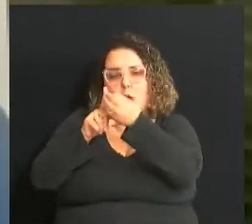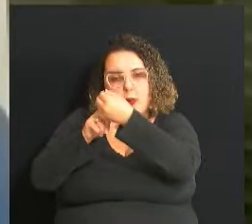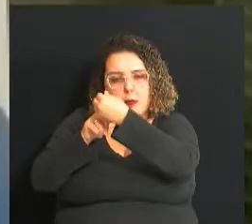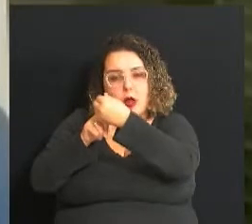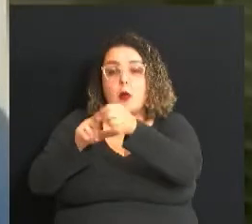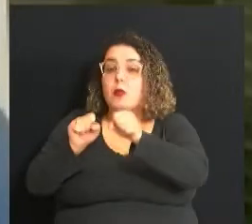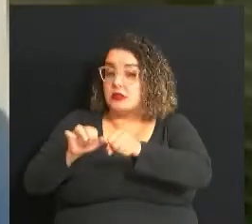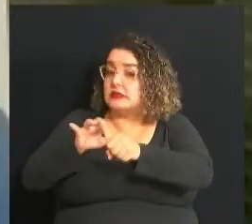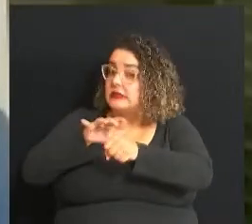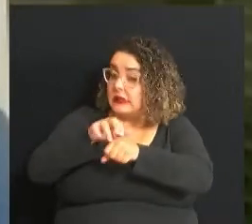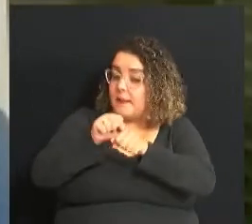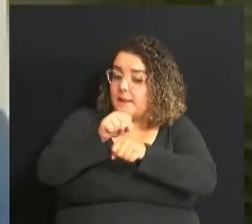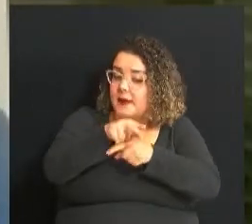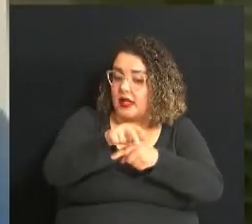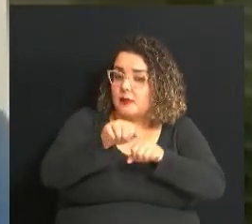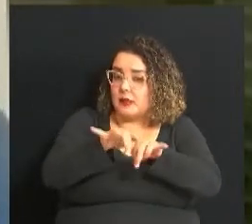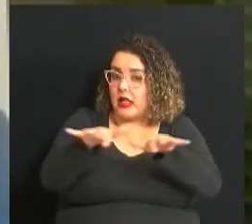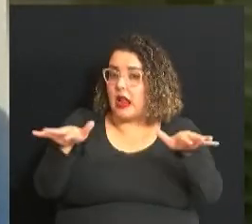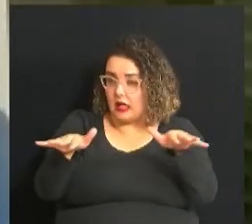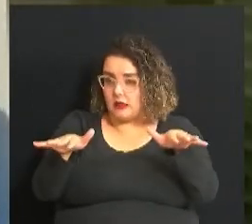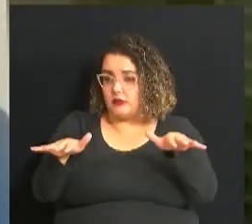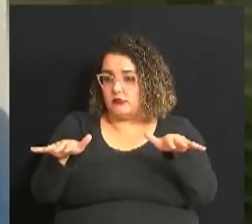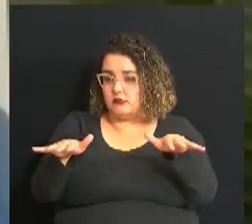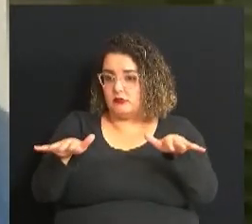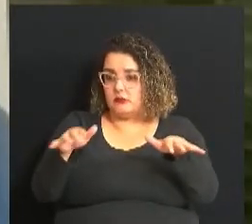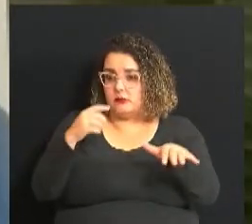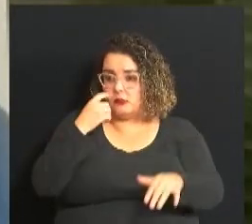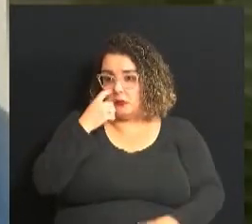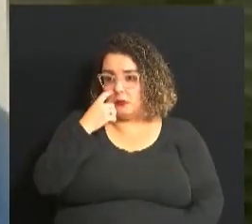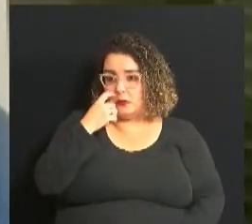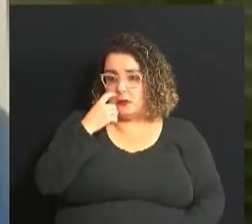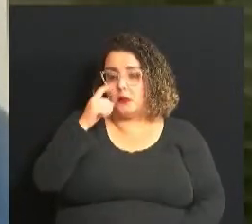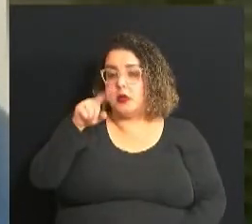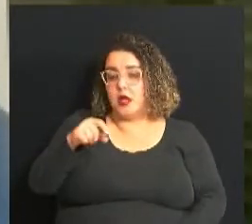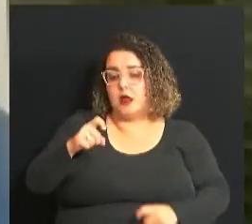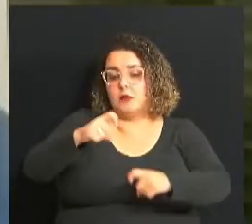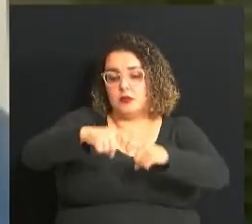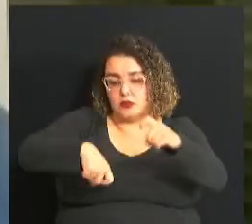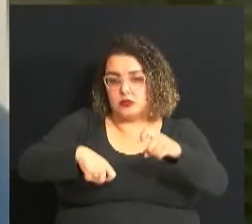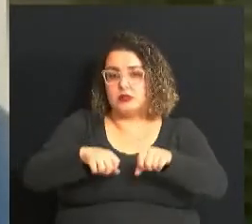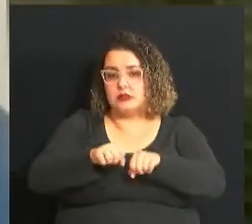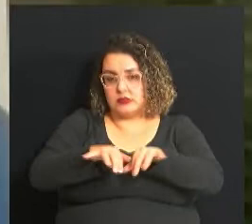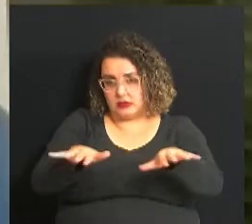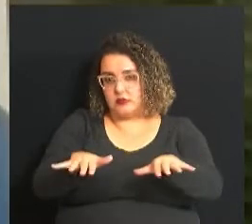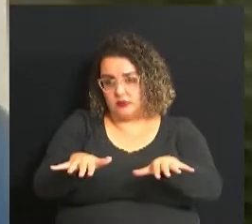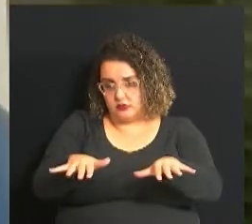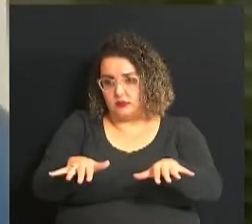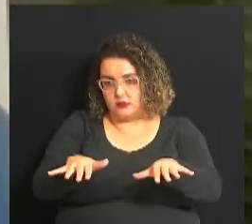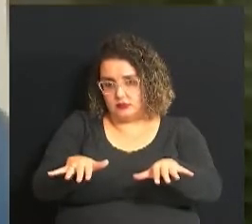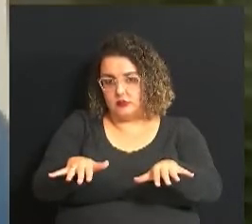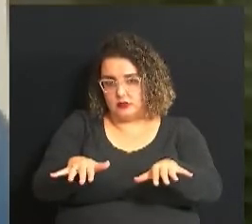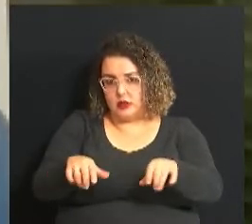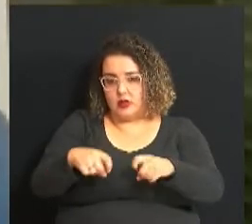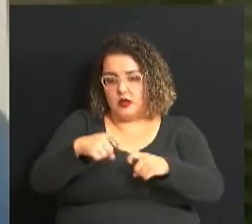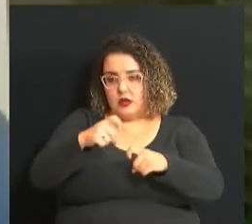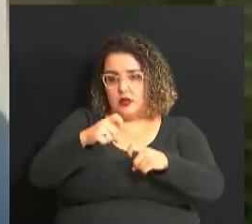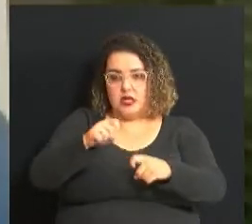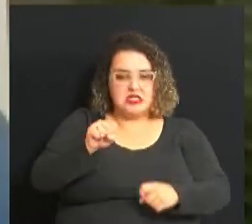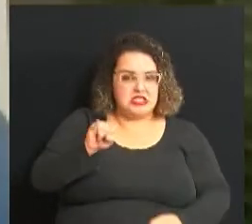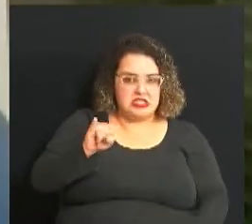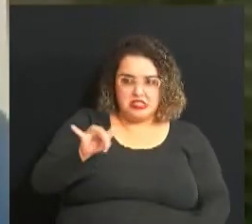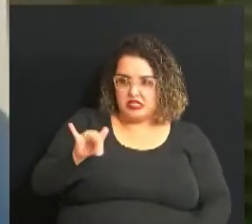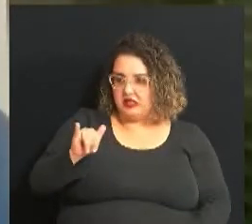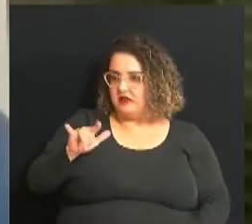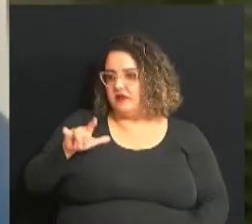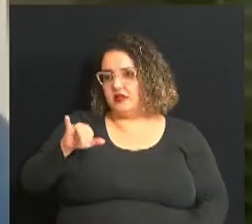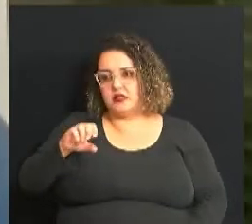infecciosa, geralmente são de origem sexualmente transmissíveis, pode ser a sífilis, pode ser o cancro